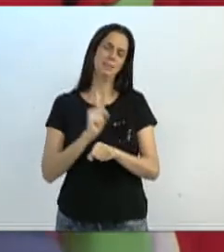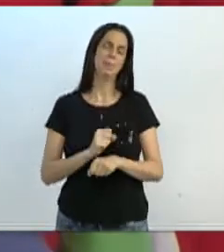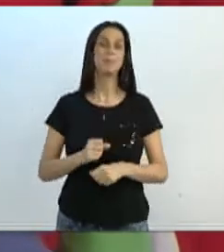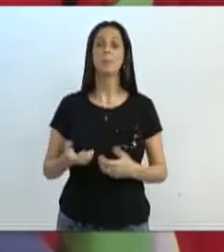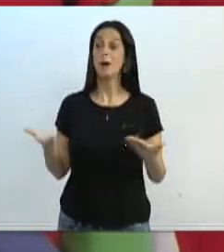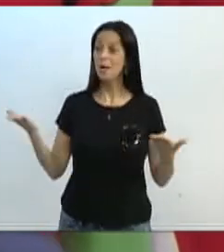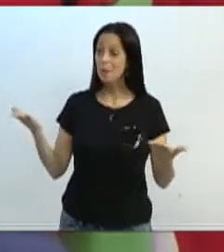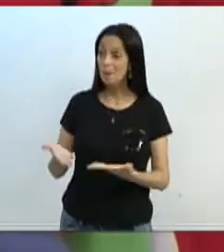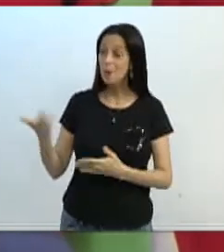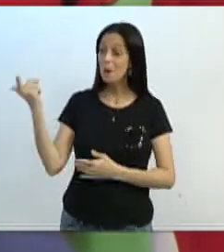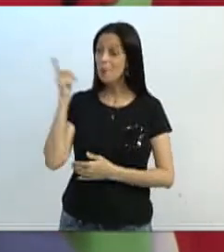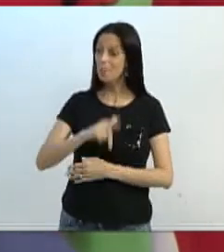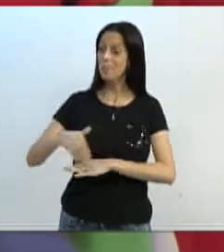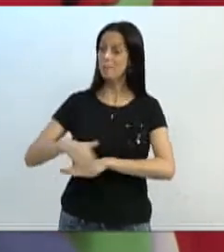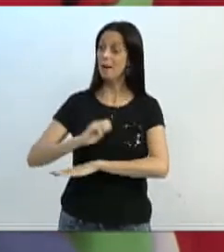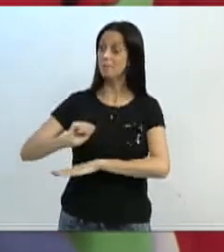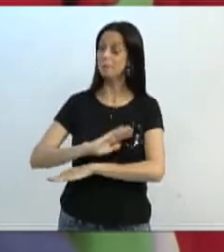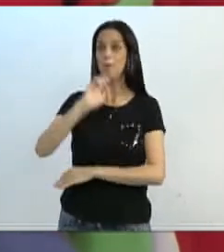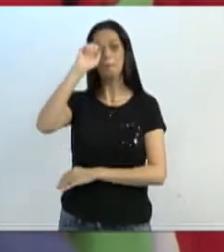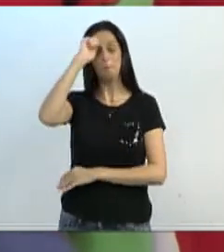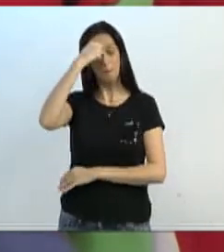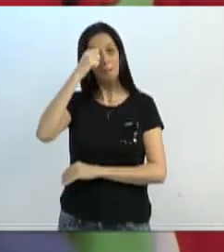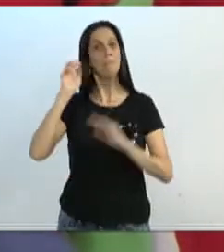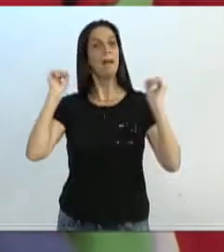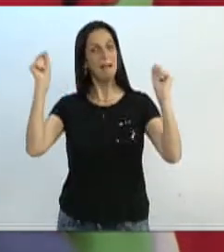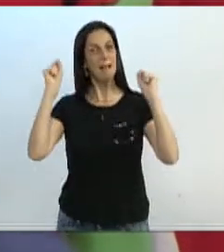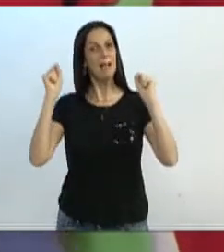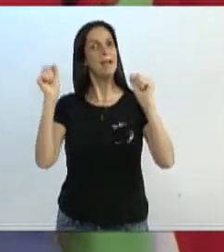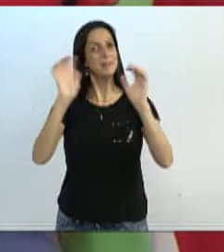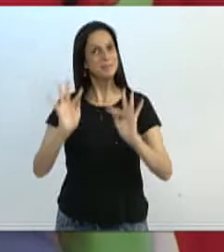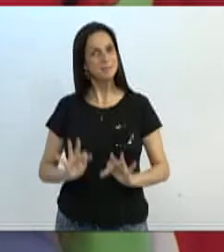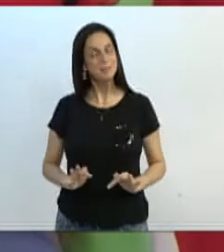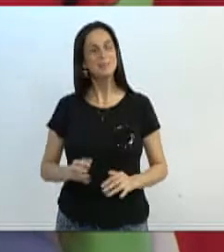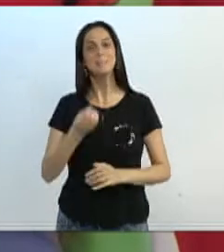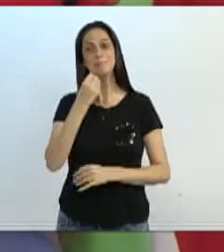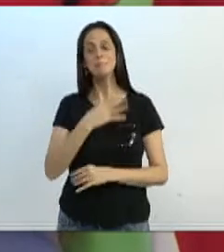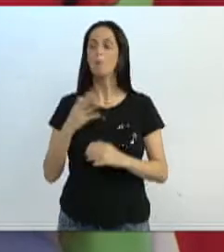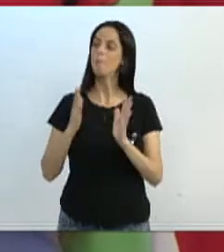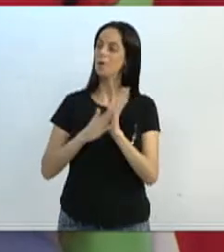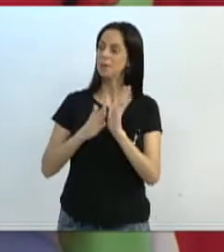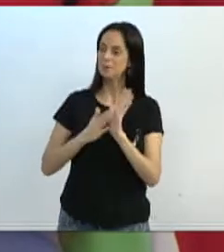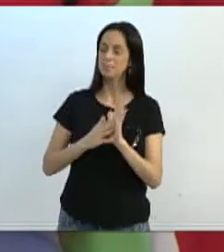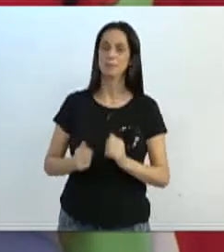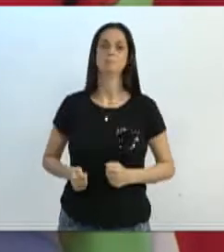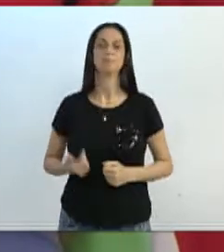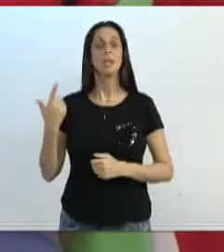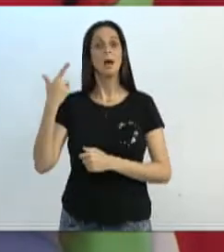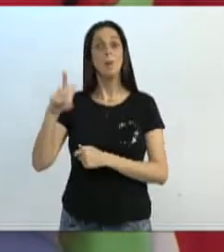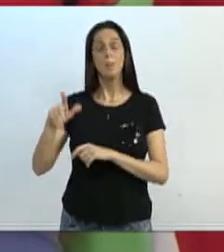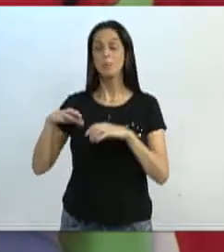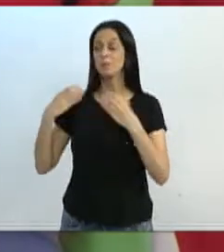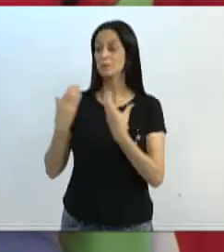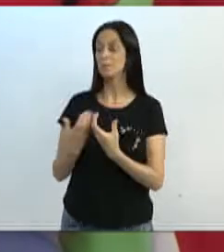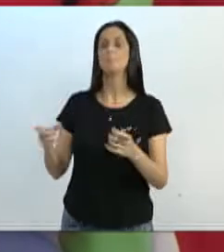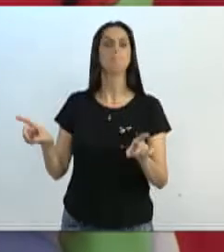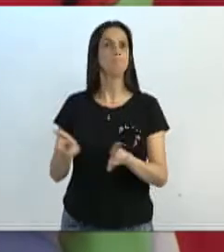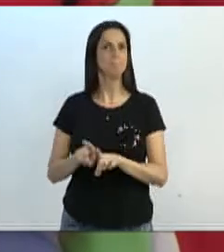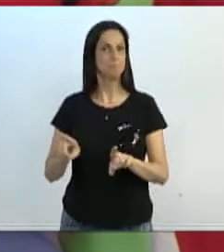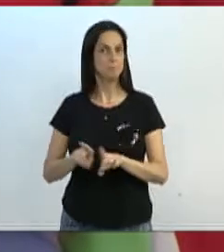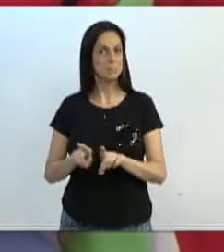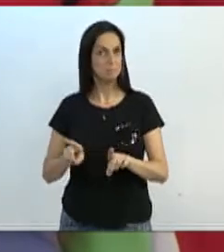comunidade que está com a obra concluída, que é a Vila Vitória, e as demais que estão sendo aí presenciadas, ou que